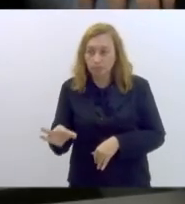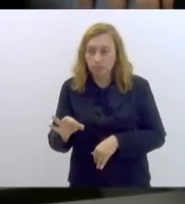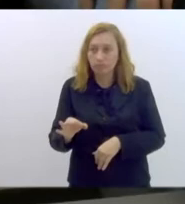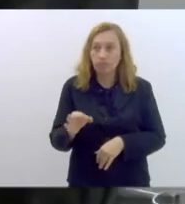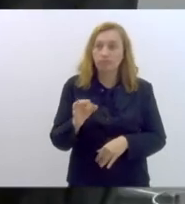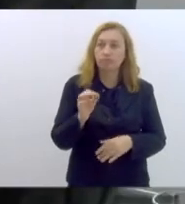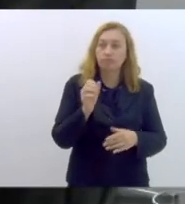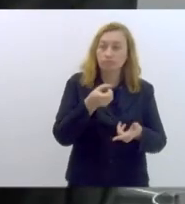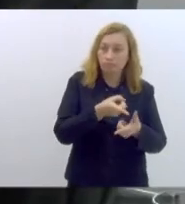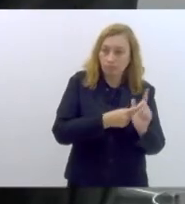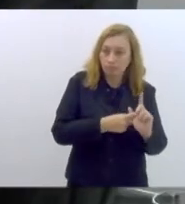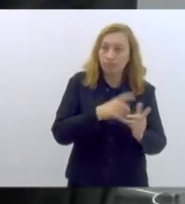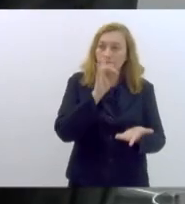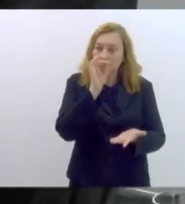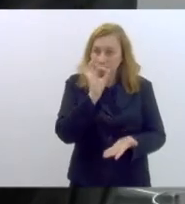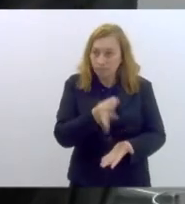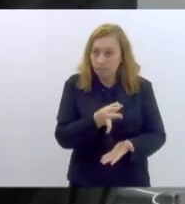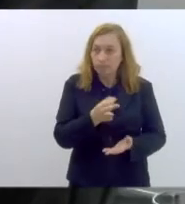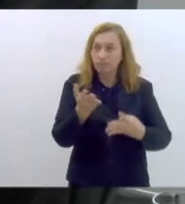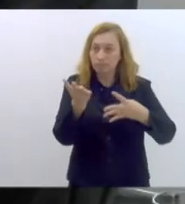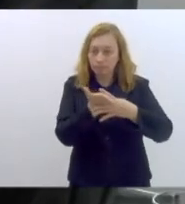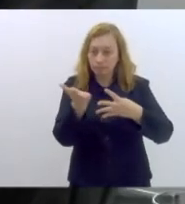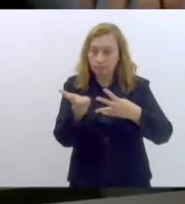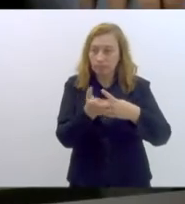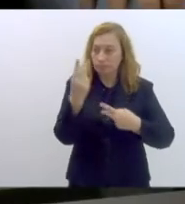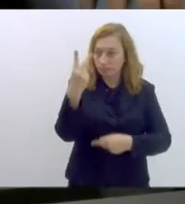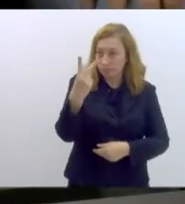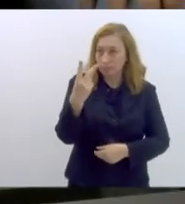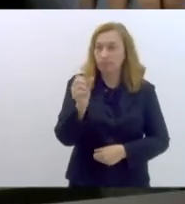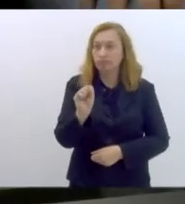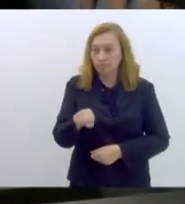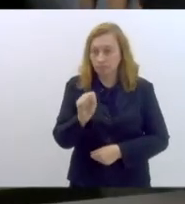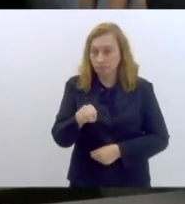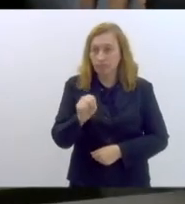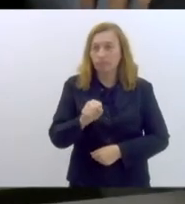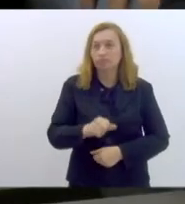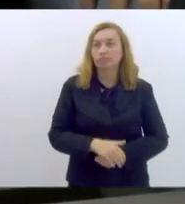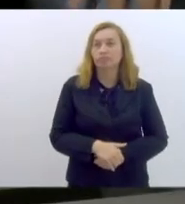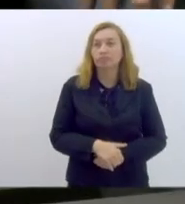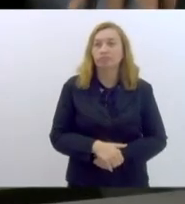original. Então, você vai pagar duas parcelas? Sim.